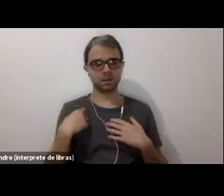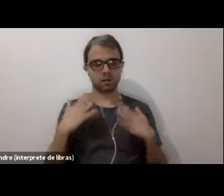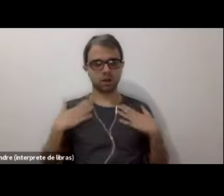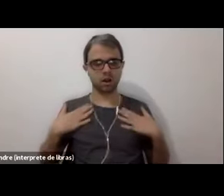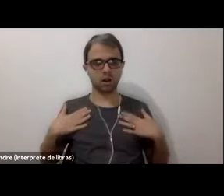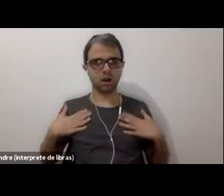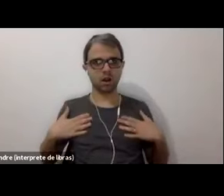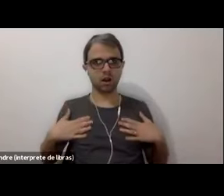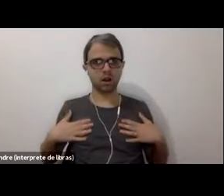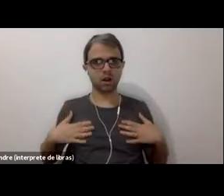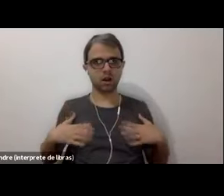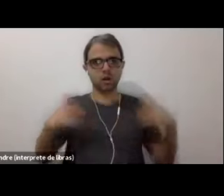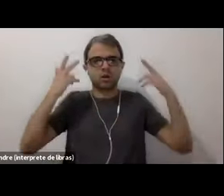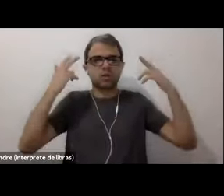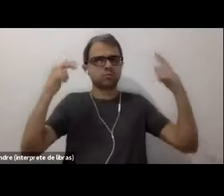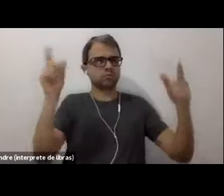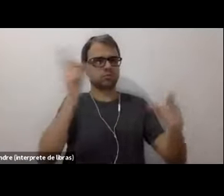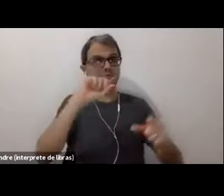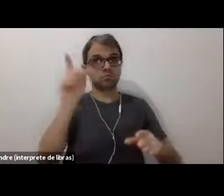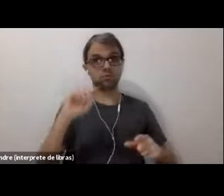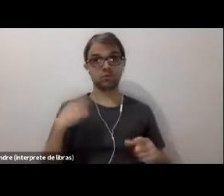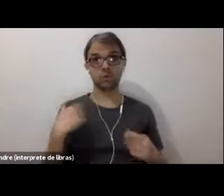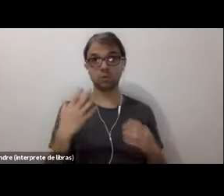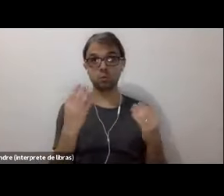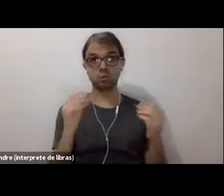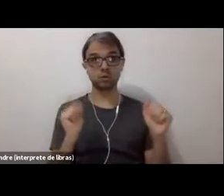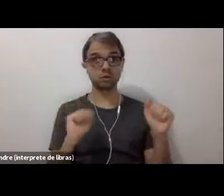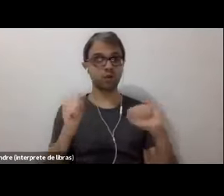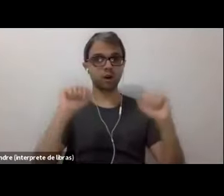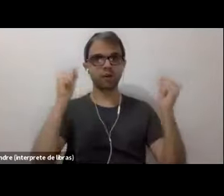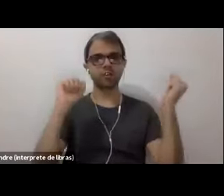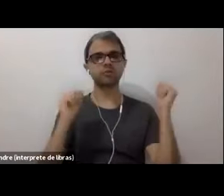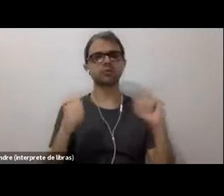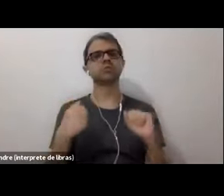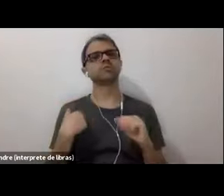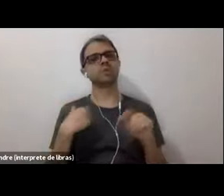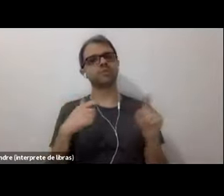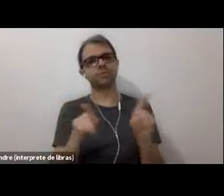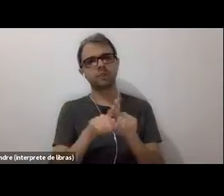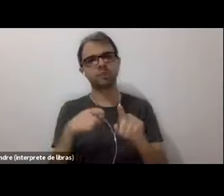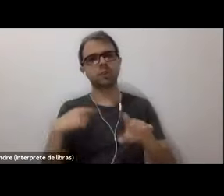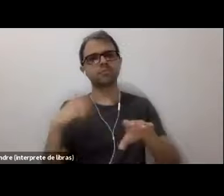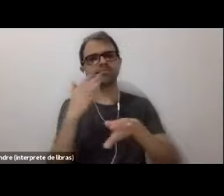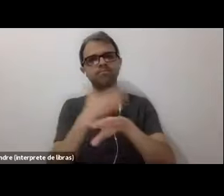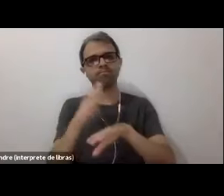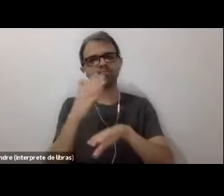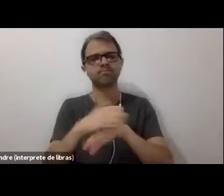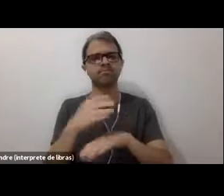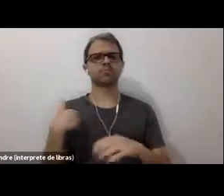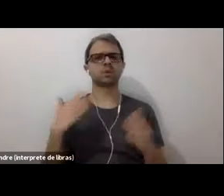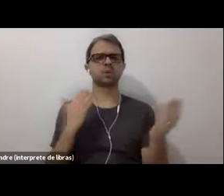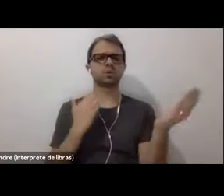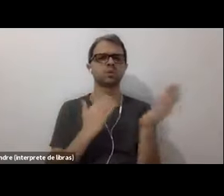a trabalhar. E eu estou aprendendo a dar essas respiradas, a ter um pouquinho de leveza, de brincadeira no